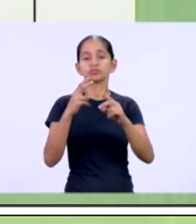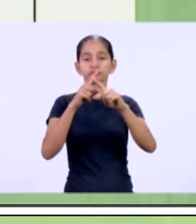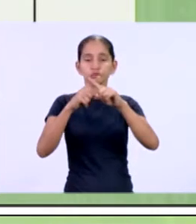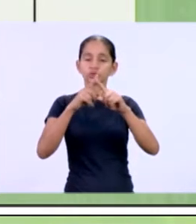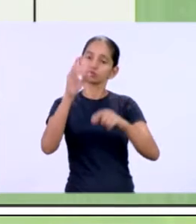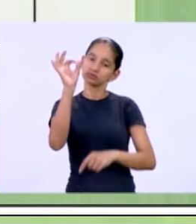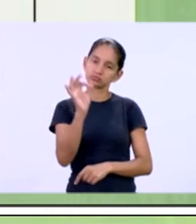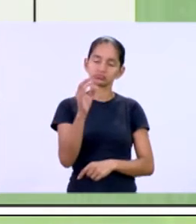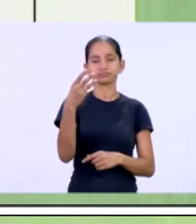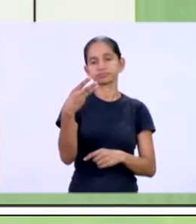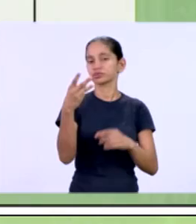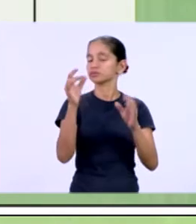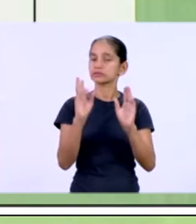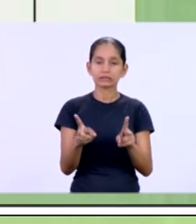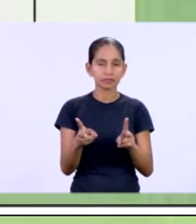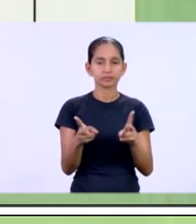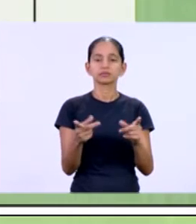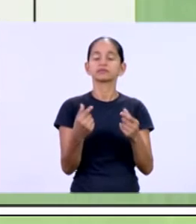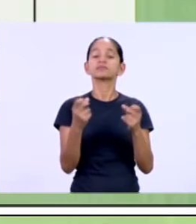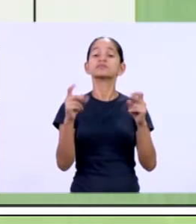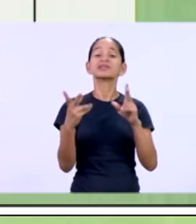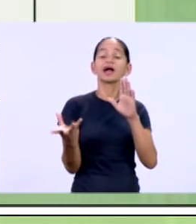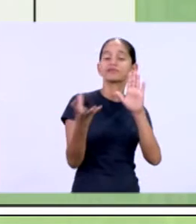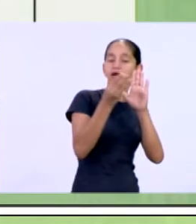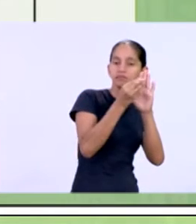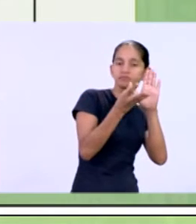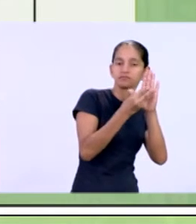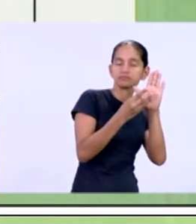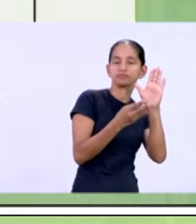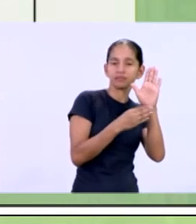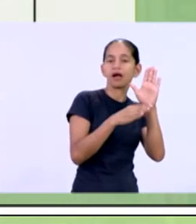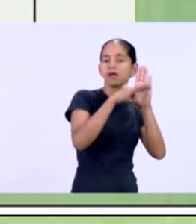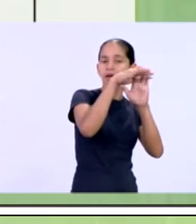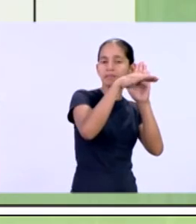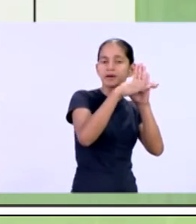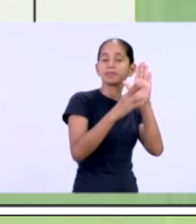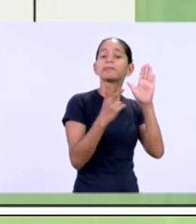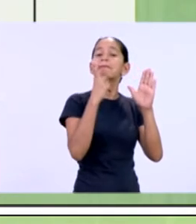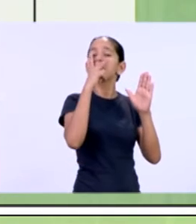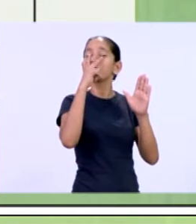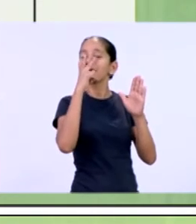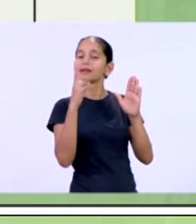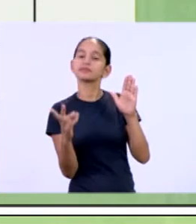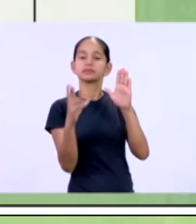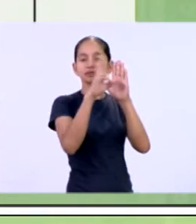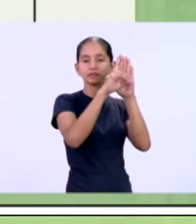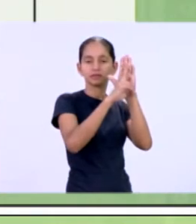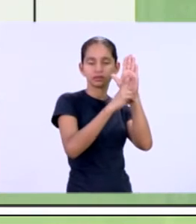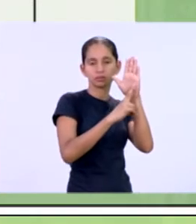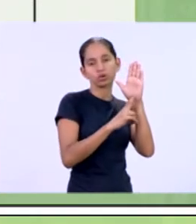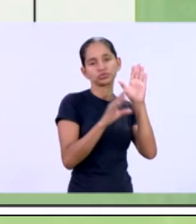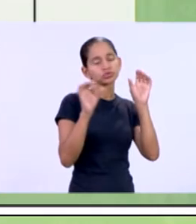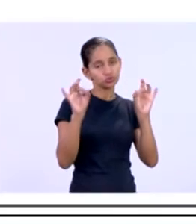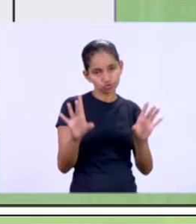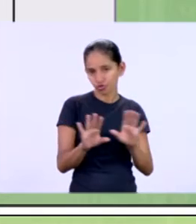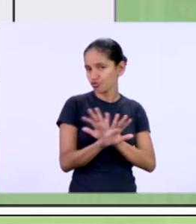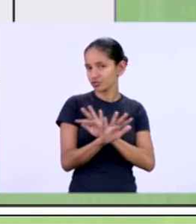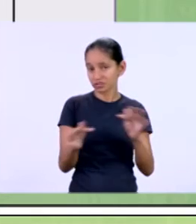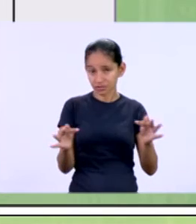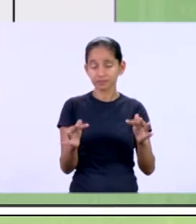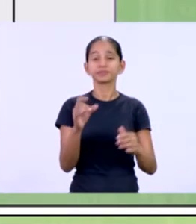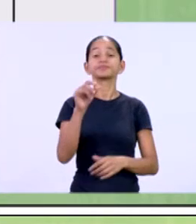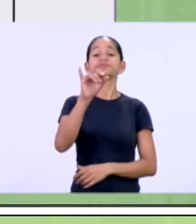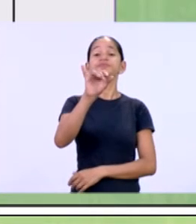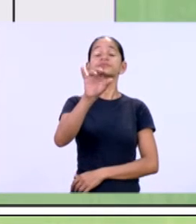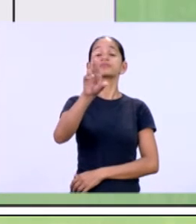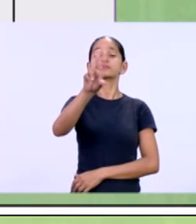alimento isso aqui, alimento a minha base do PIS. Já tenho o PIS calculado, já tenho a COFINS calculado. Vamos para o RPJ? Estou